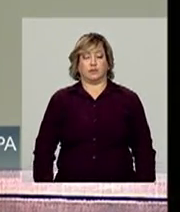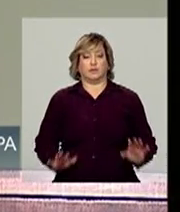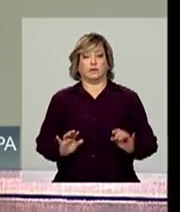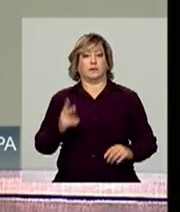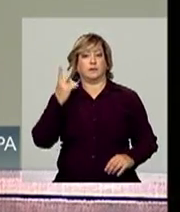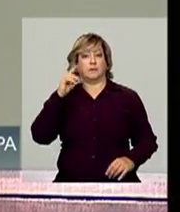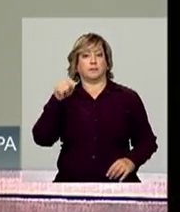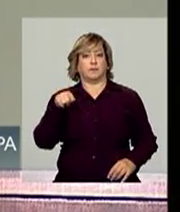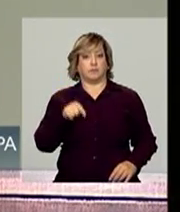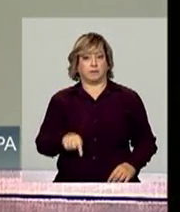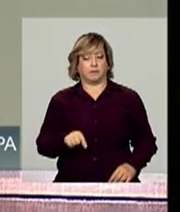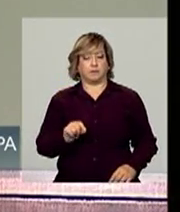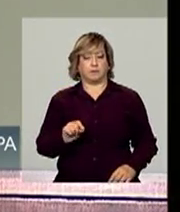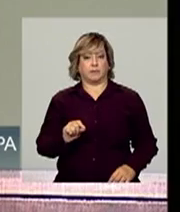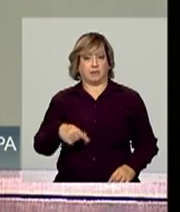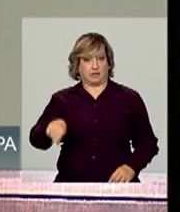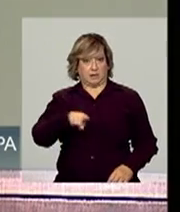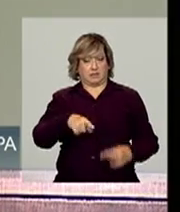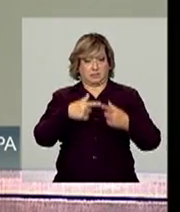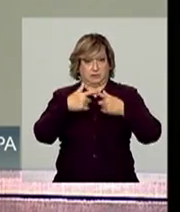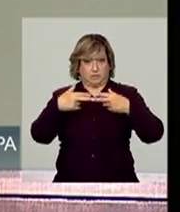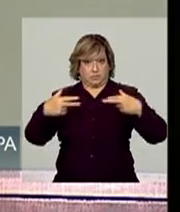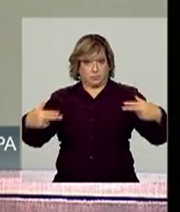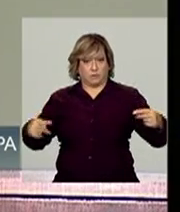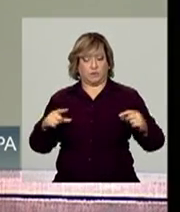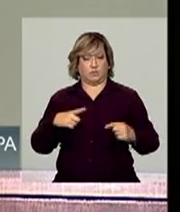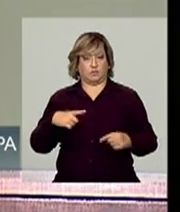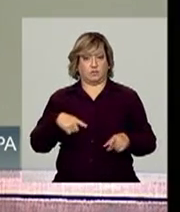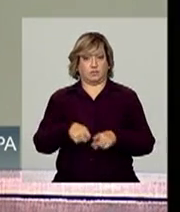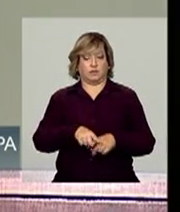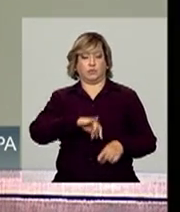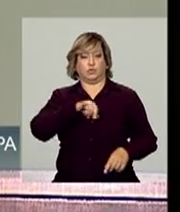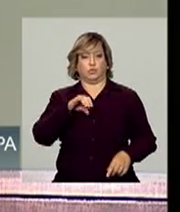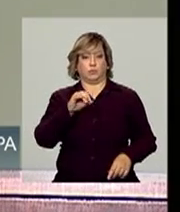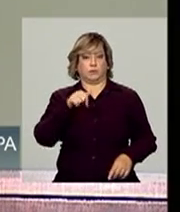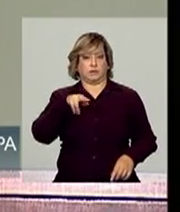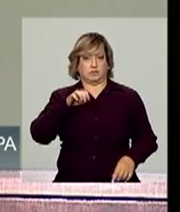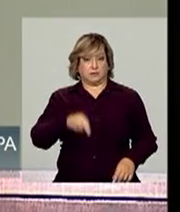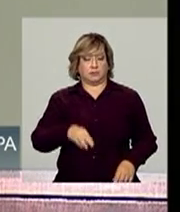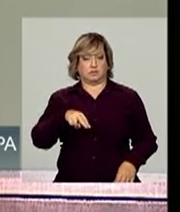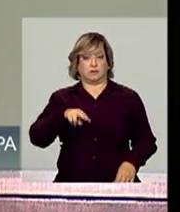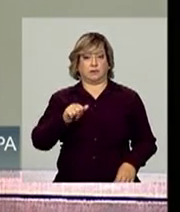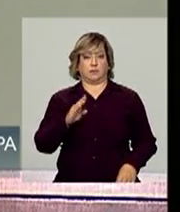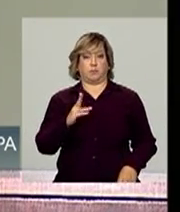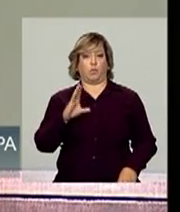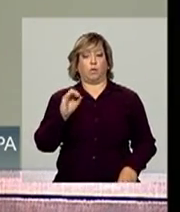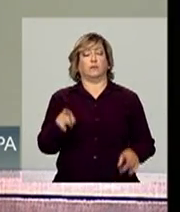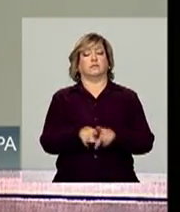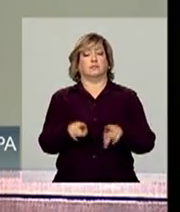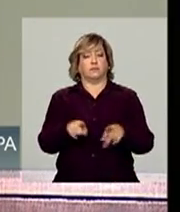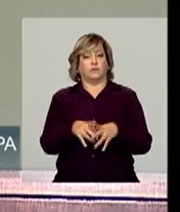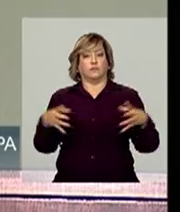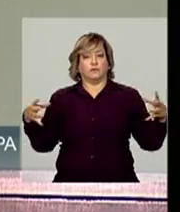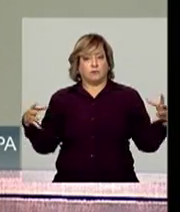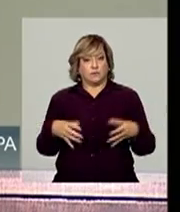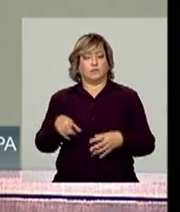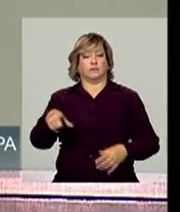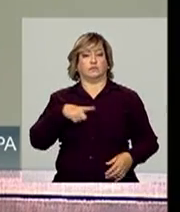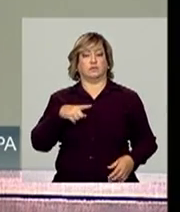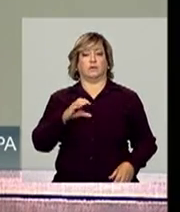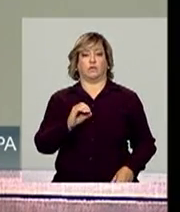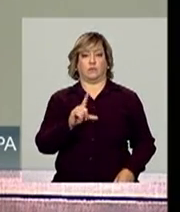esteve alheio a essas realidades, da mesma forma que Joaquim Nabuco, também envolvido na política externa, e Oliveira